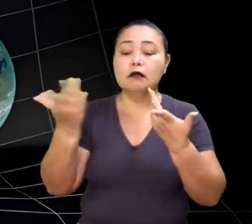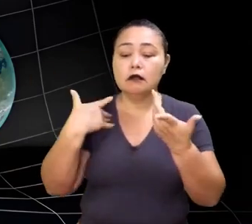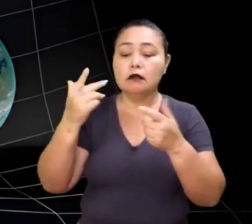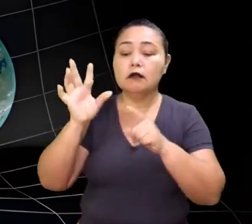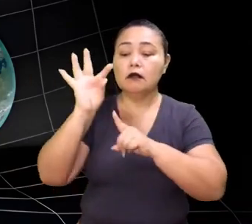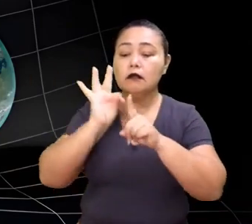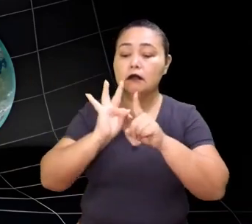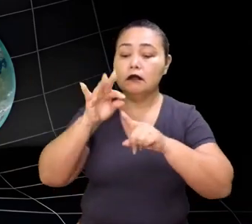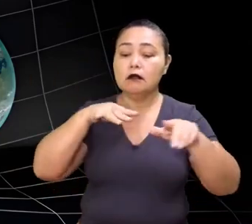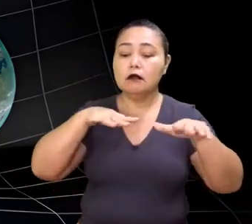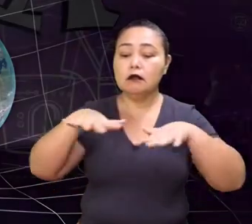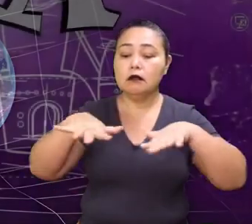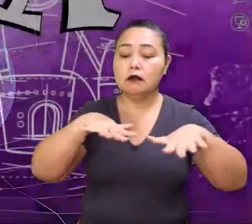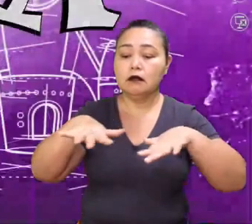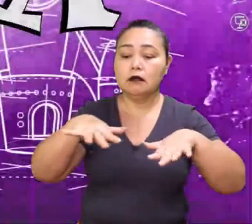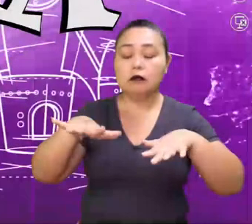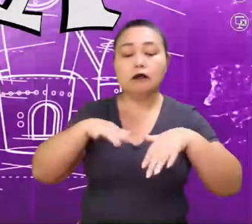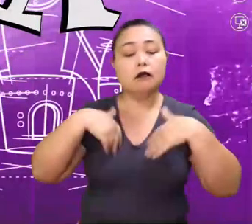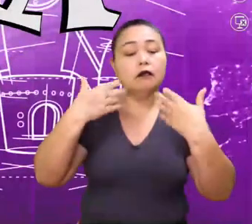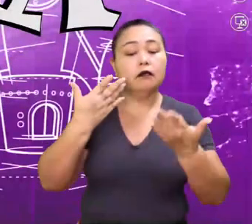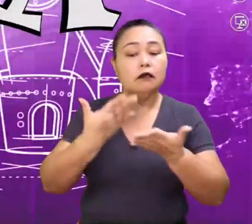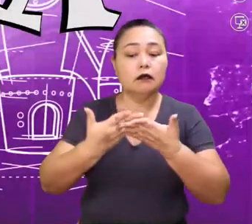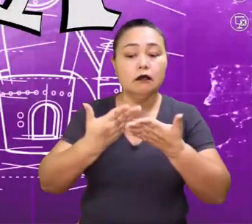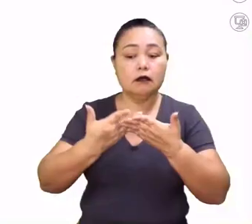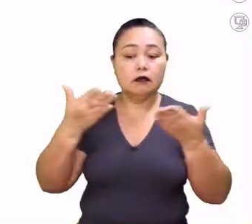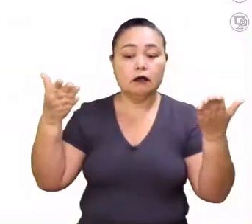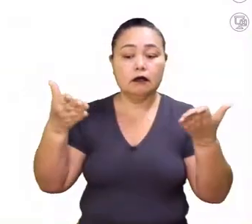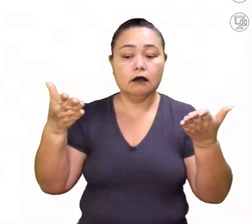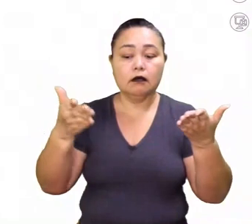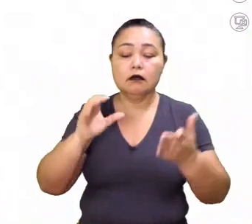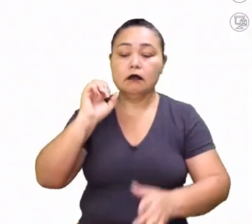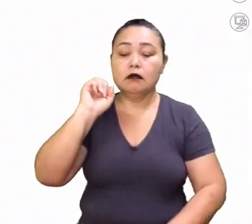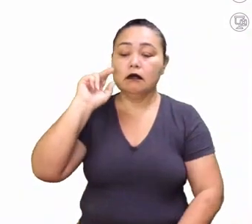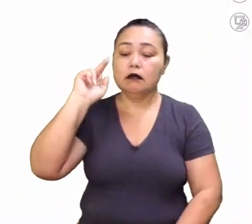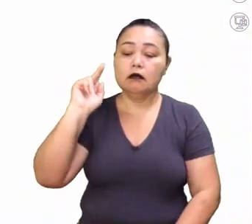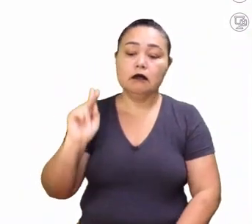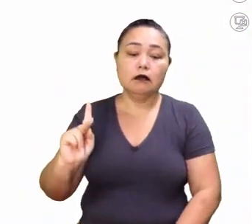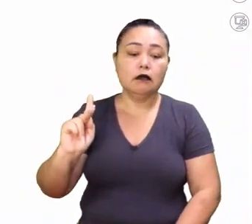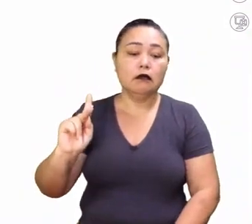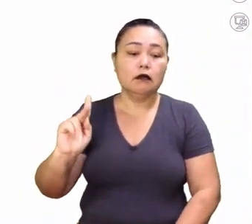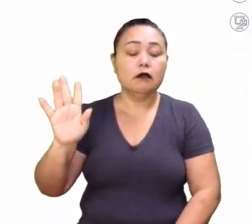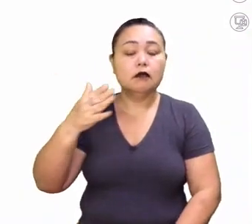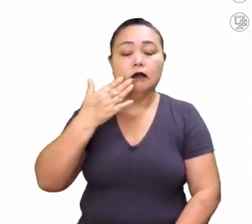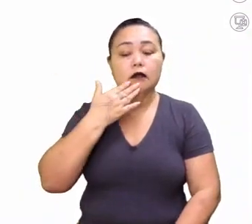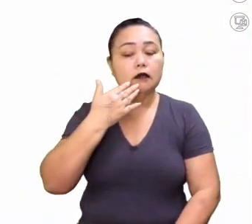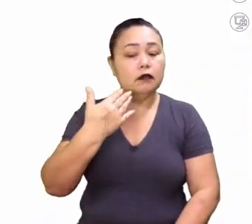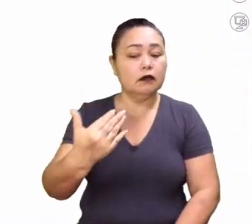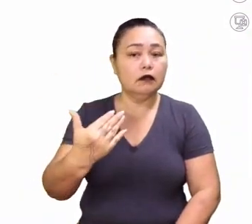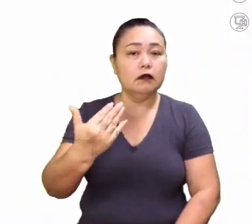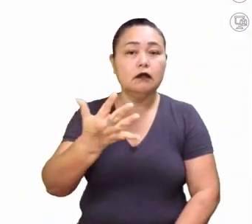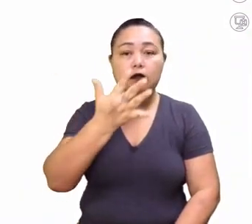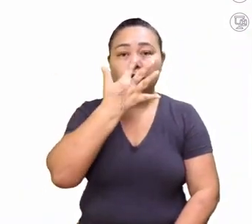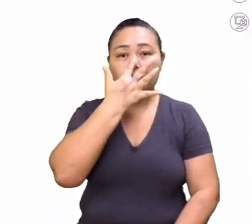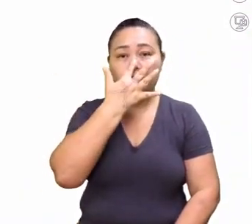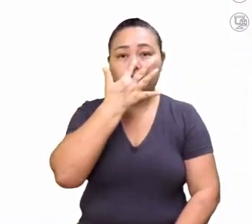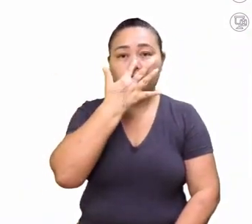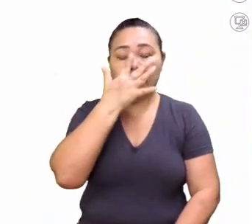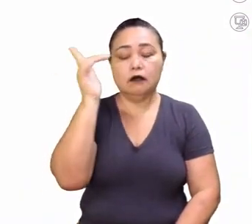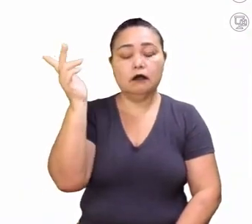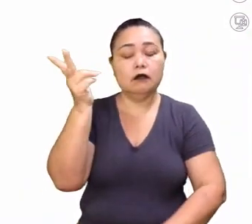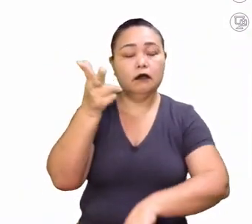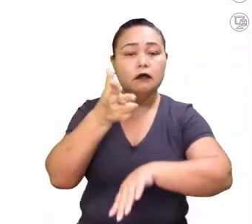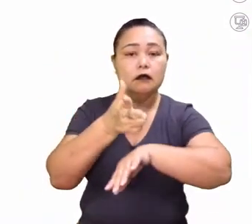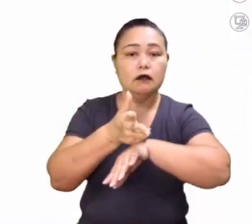vamos lá então para nossa aula de hoje ok olha aí ó pediu para vocês assistirem né esse